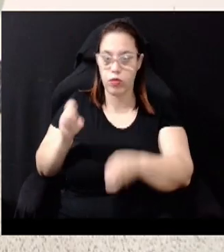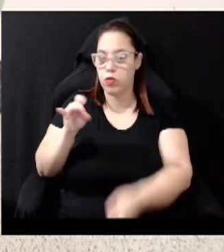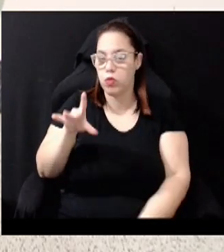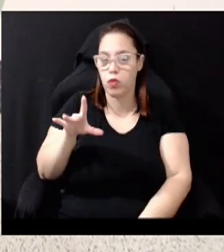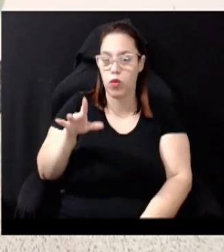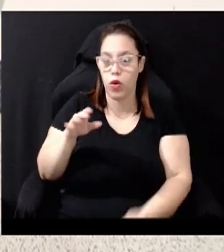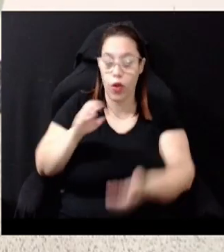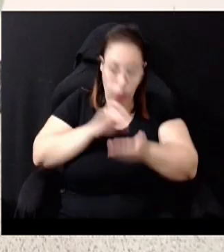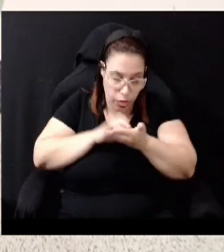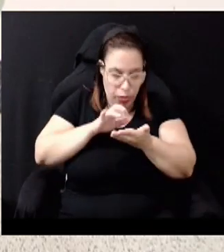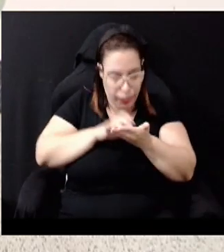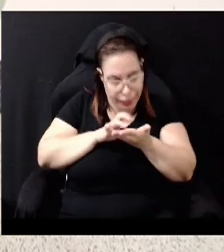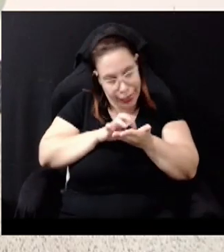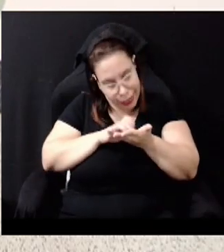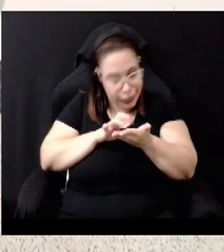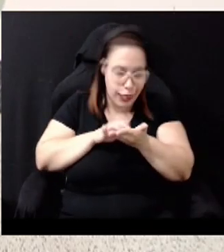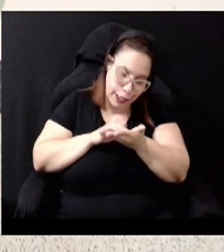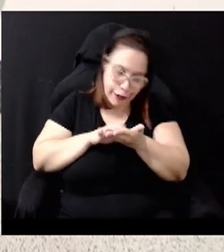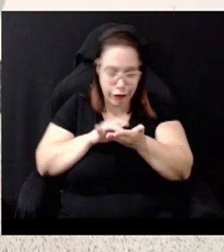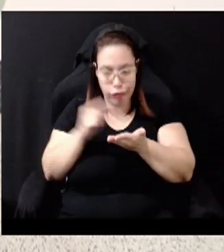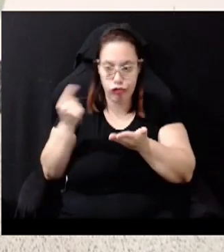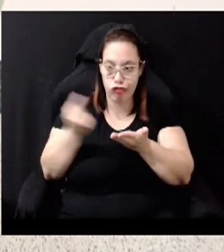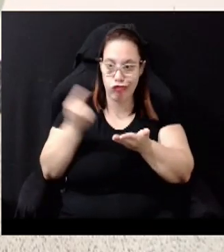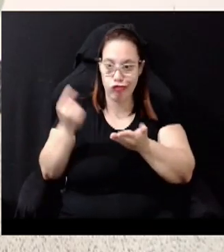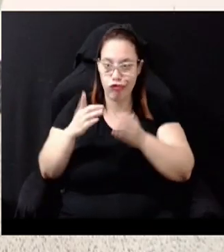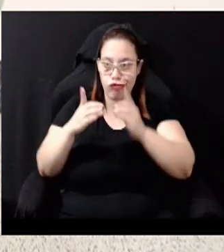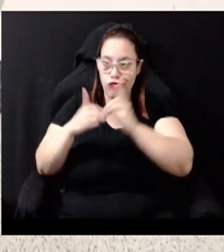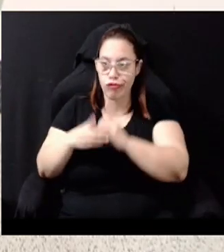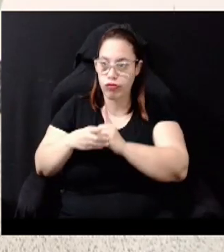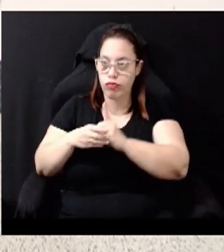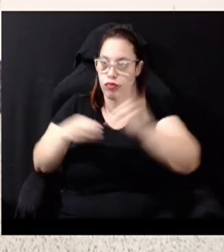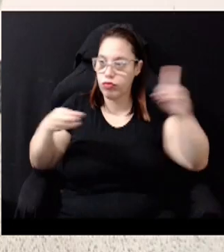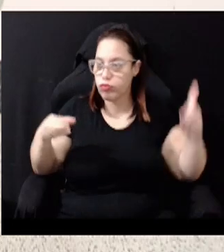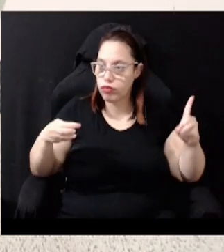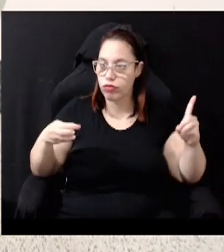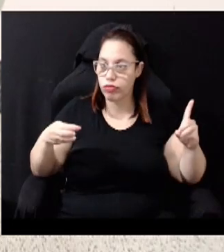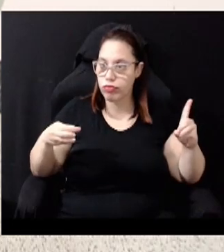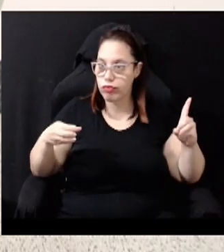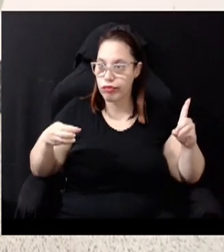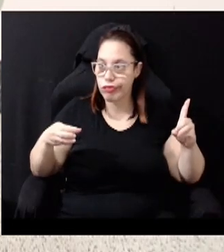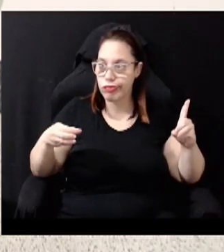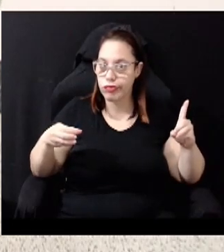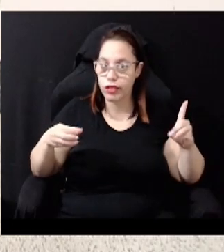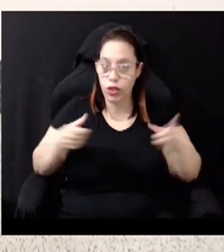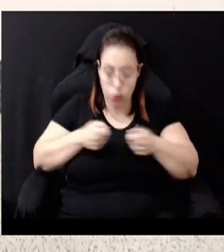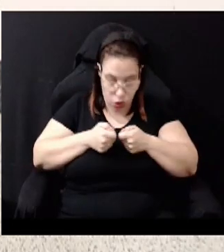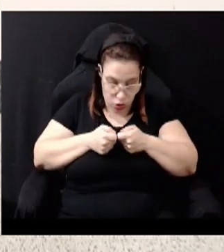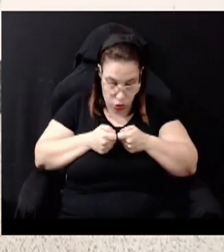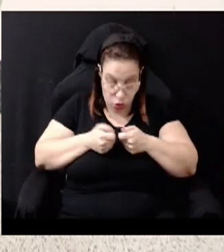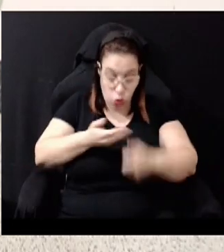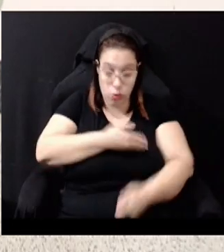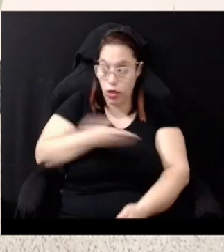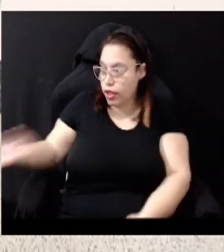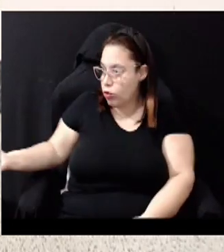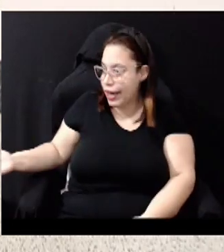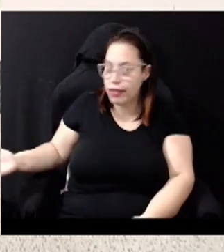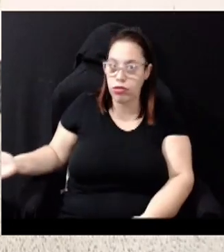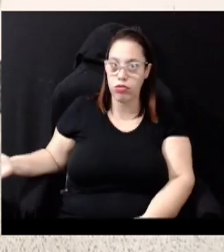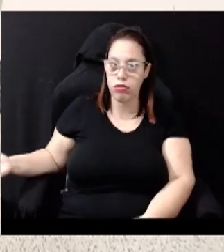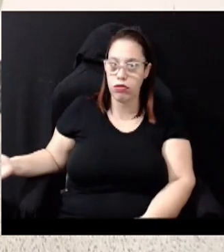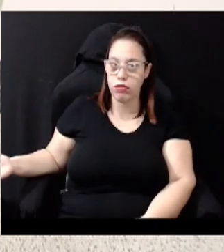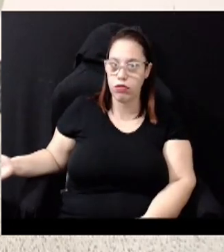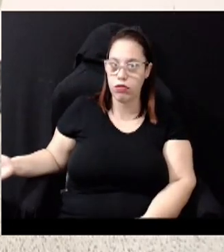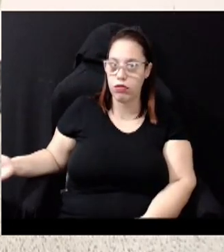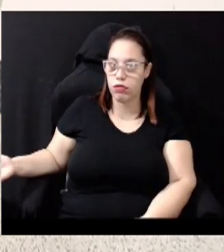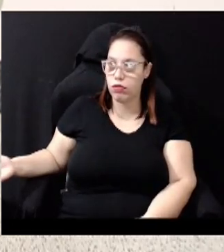ficavam, sozinhos, isolados, num equipamento, às vezes trocando mensagem com um colega do lado, mas sem a interação, sem o olho